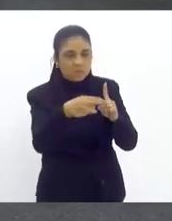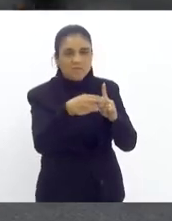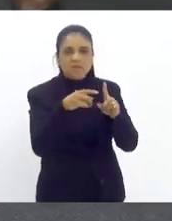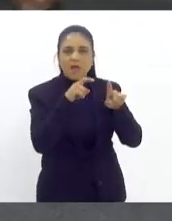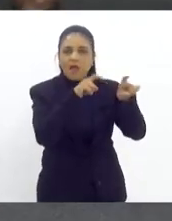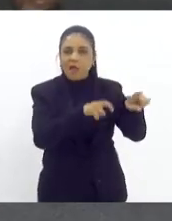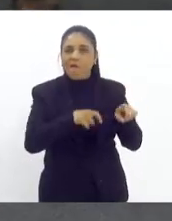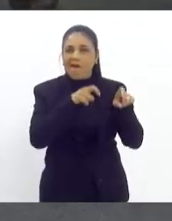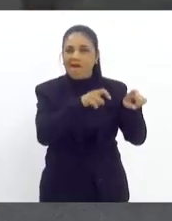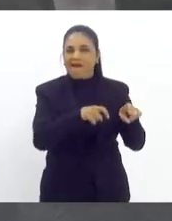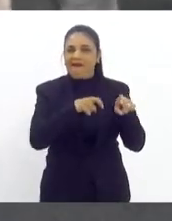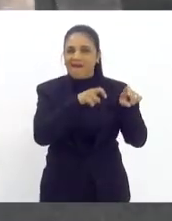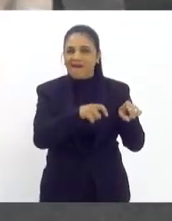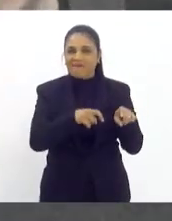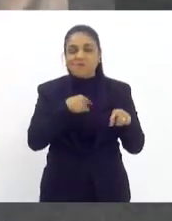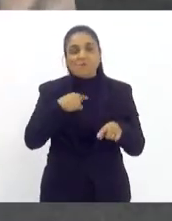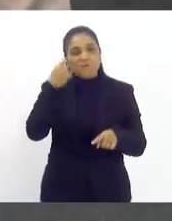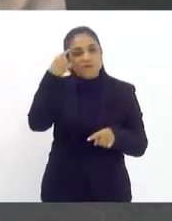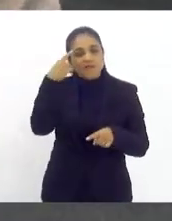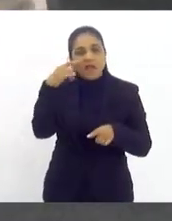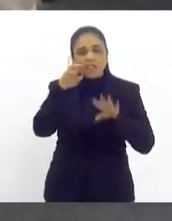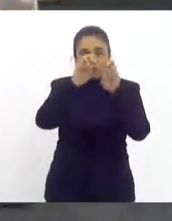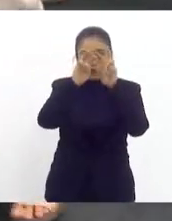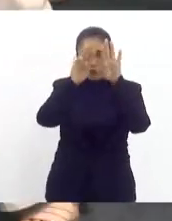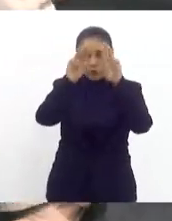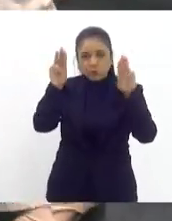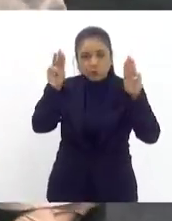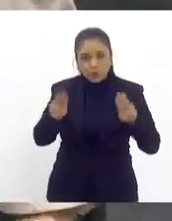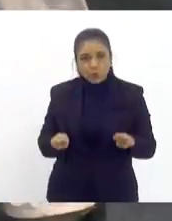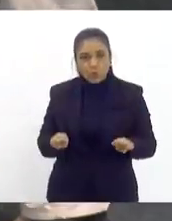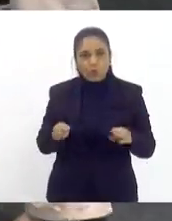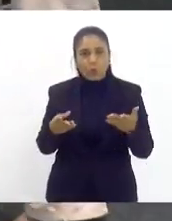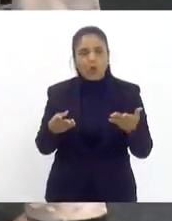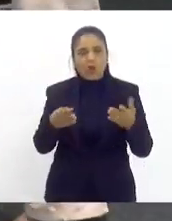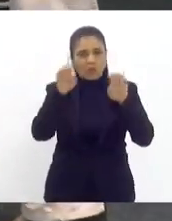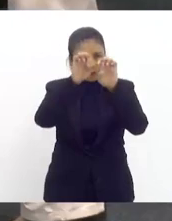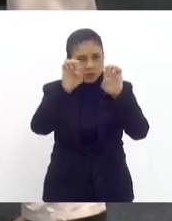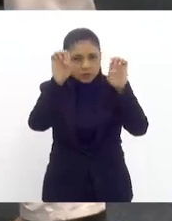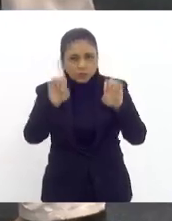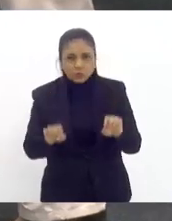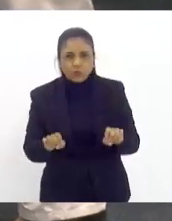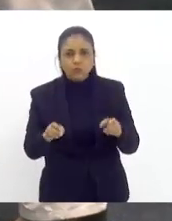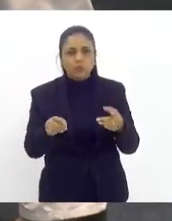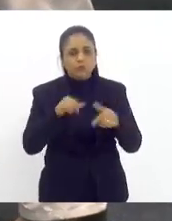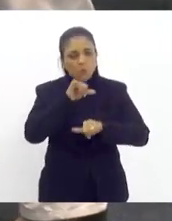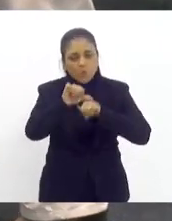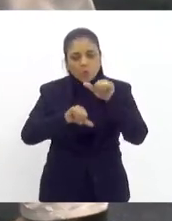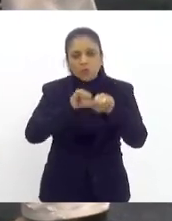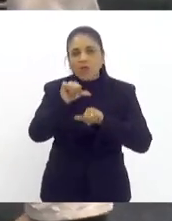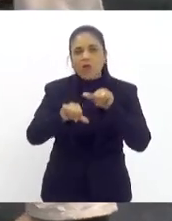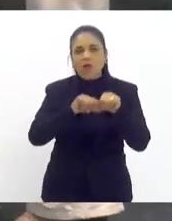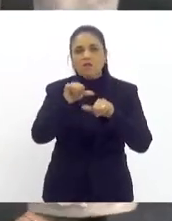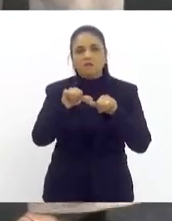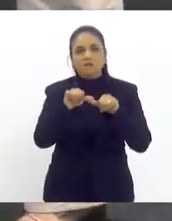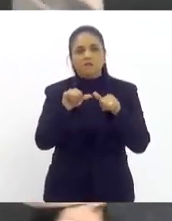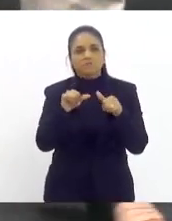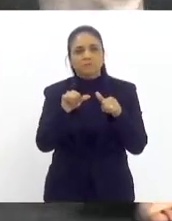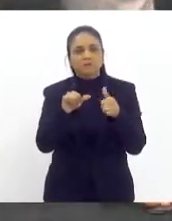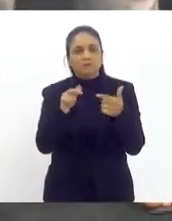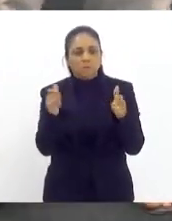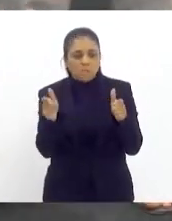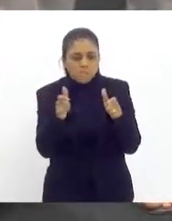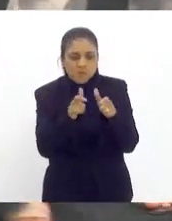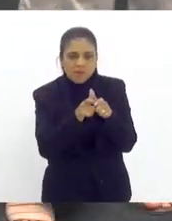não só isso a pensar numa estrutura de mudança é com relação aos pequenos e médios